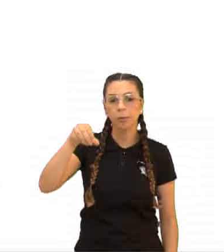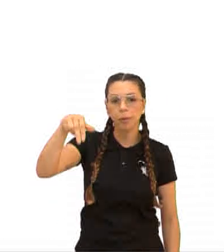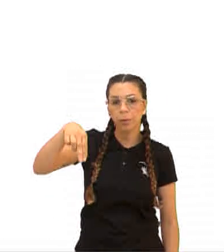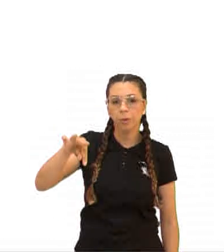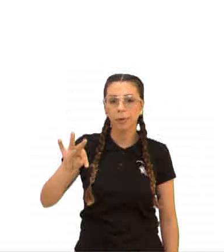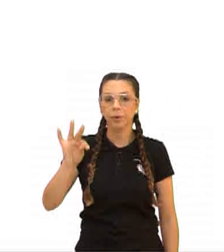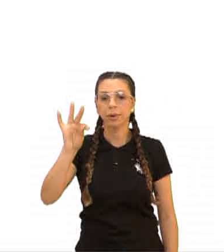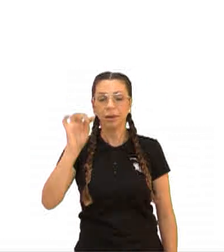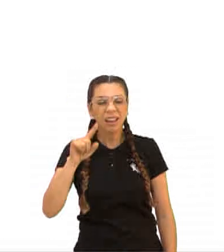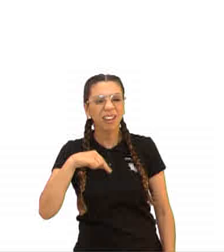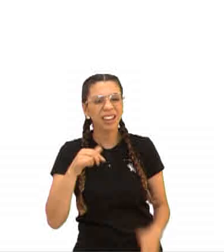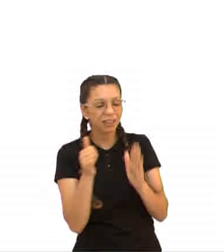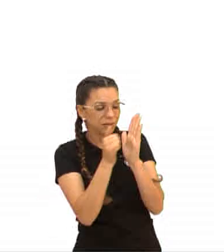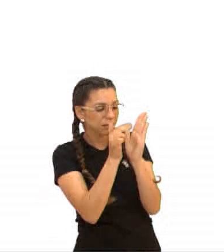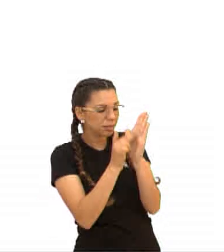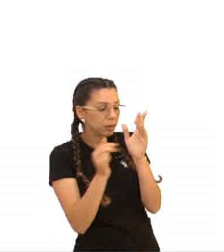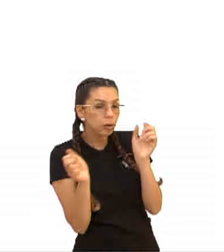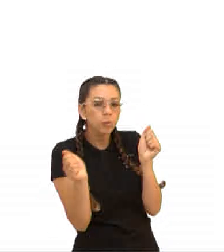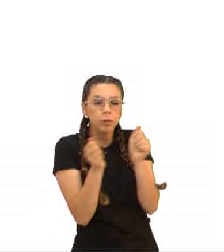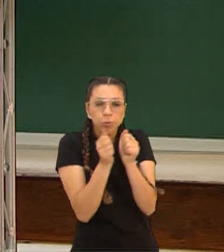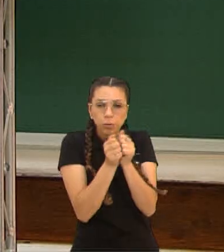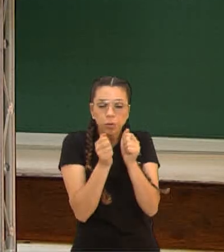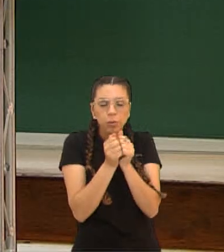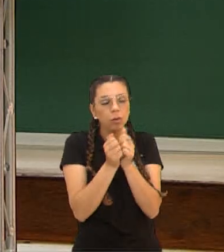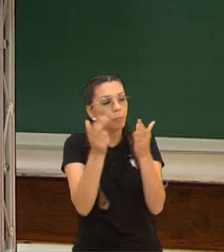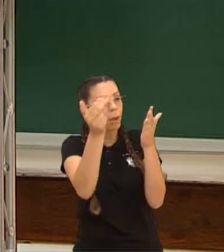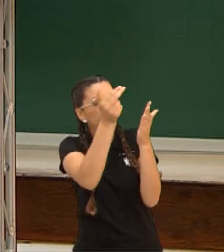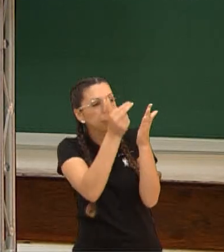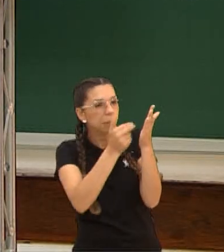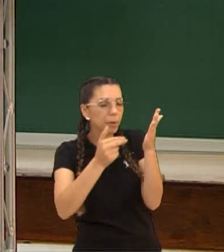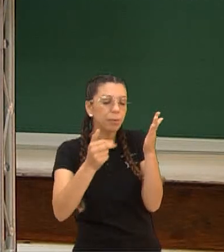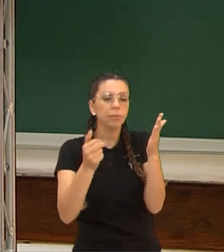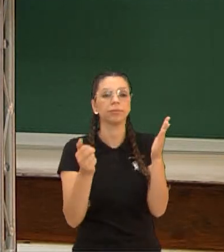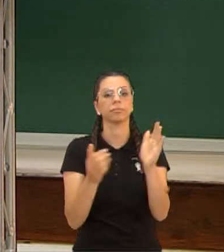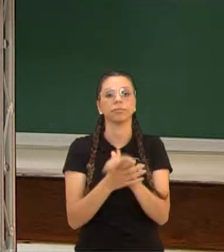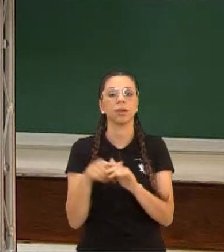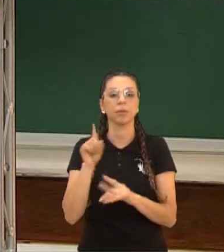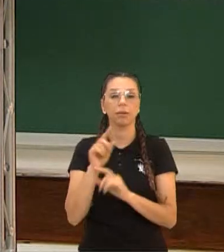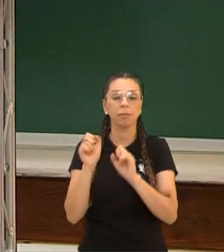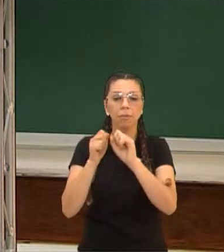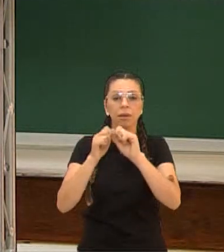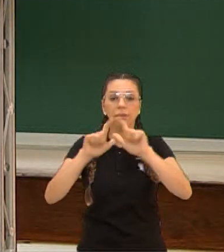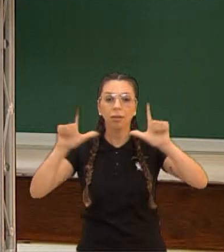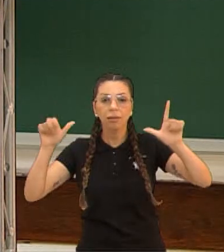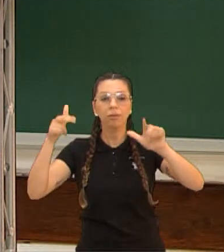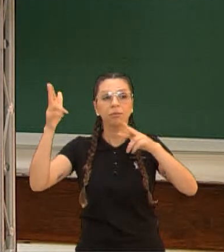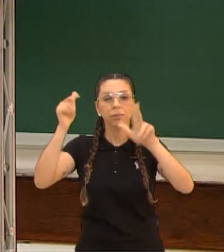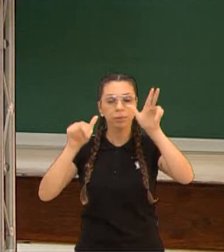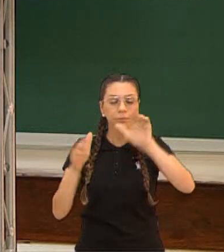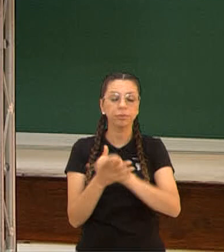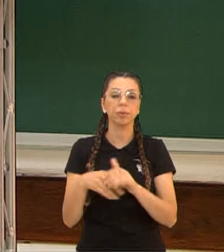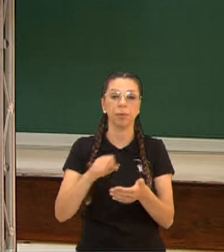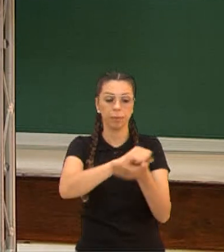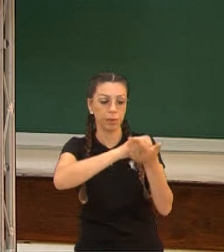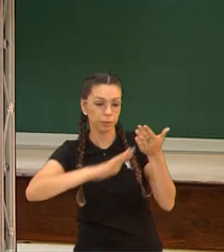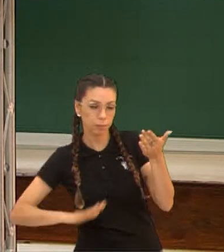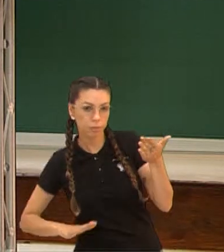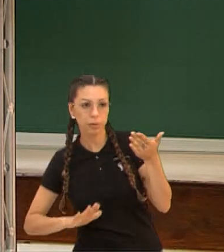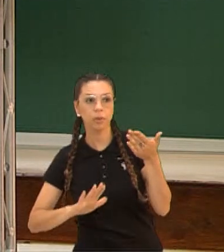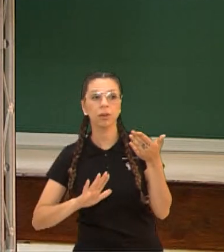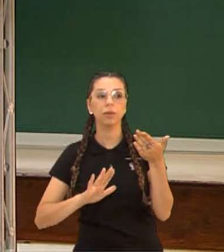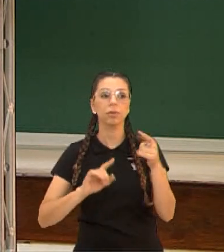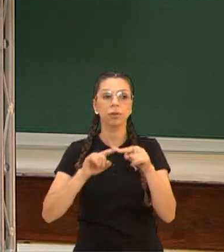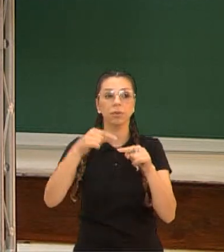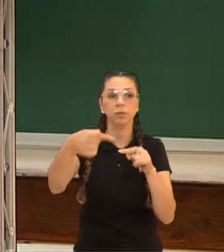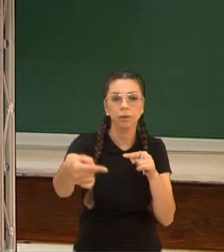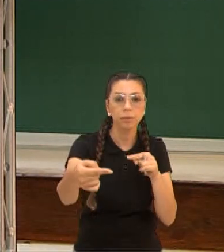mais juntinhas, né? Então preenche mais a tela, né? Então vamos lá. Última atividade, eu vou deixar para vocês começarem, mas